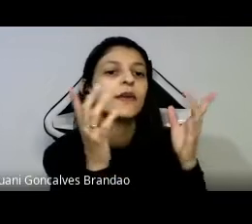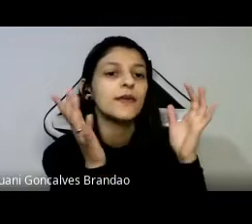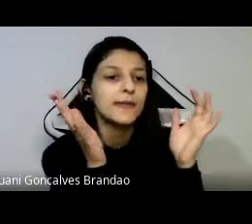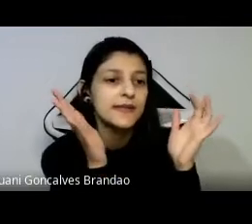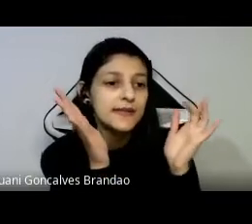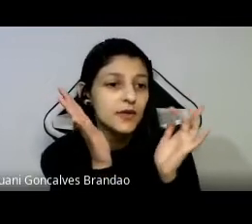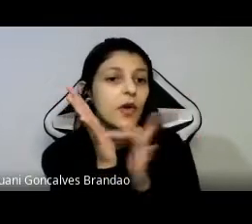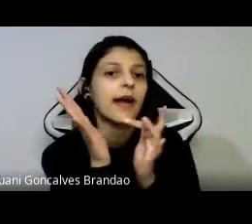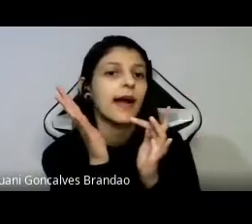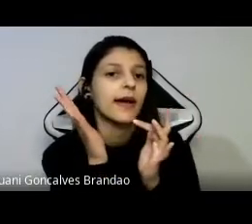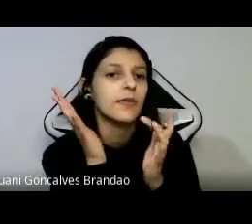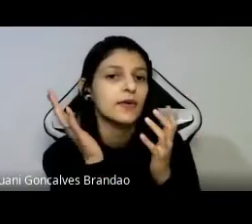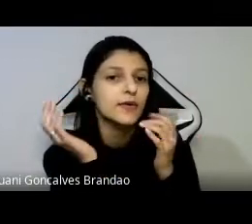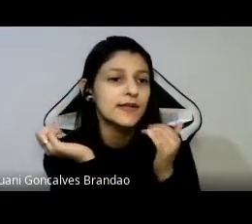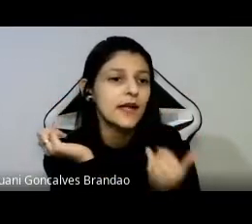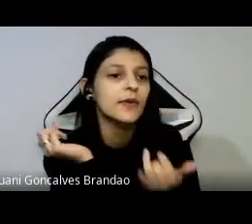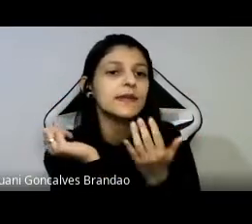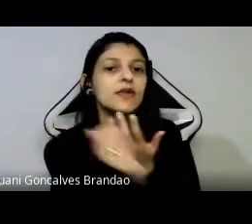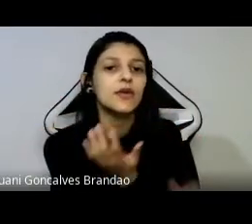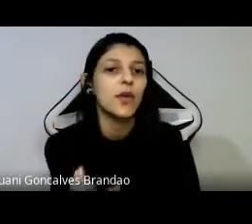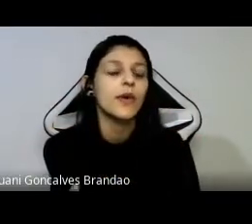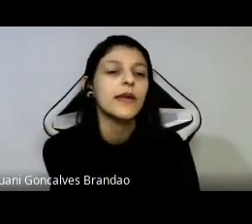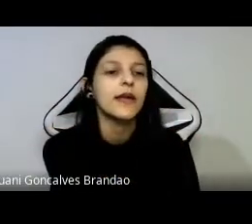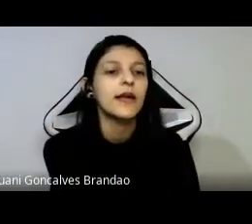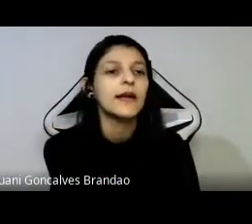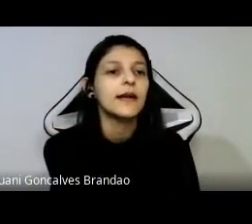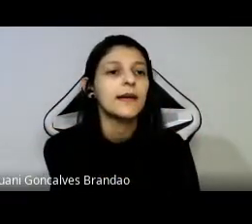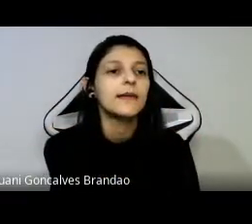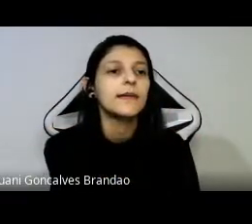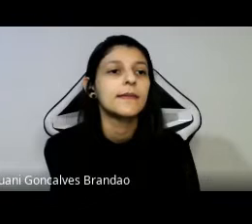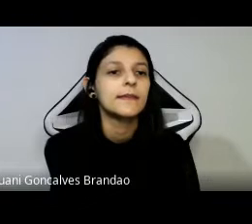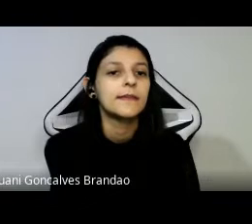asterisco é quando você precisa tocar, quando o sinal exige toque.